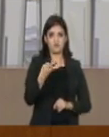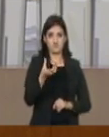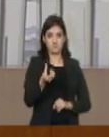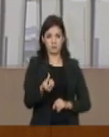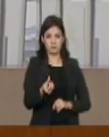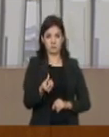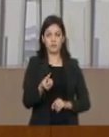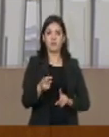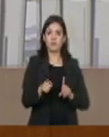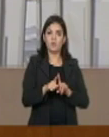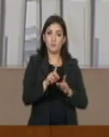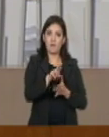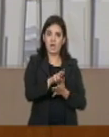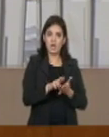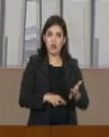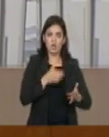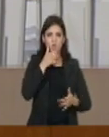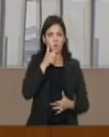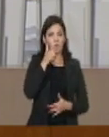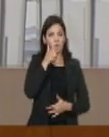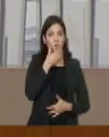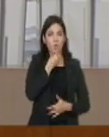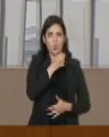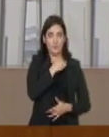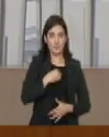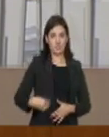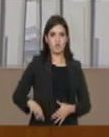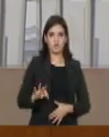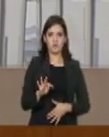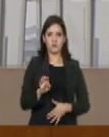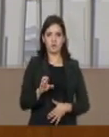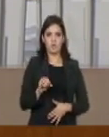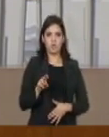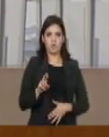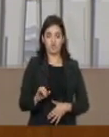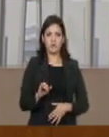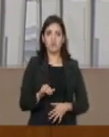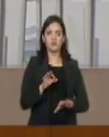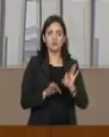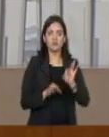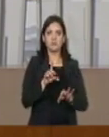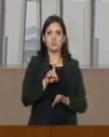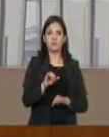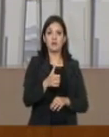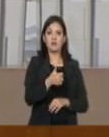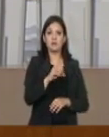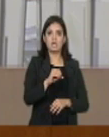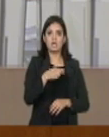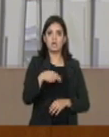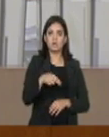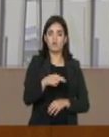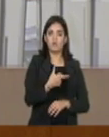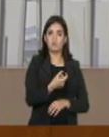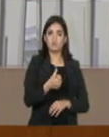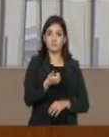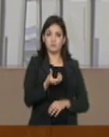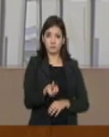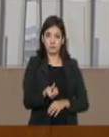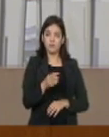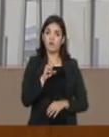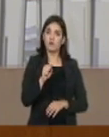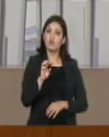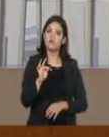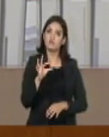também da relatoria do ministro Teori, julgado em 10 de novembro de 2016, o Supremo reafirmou a